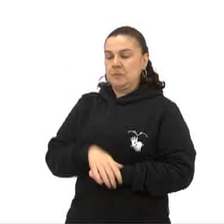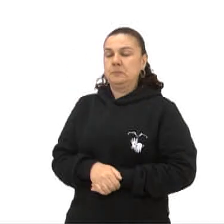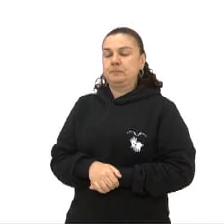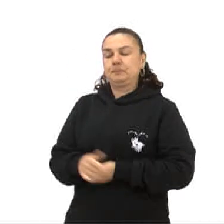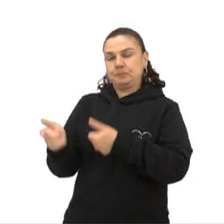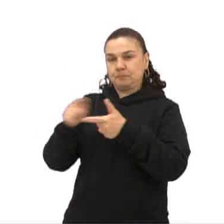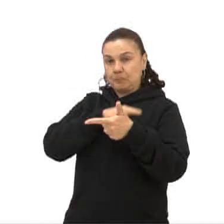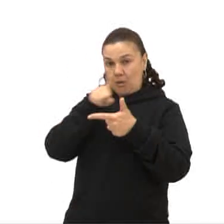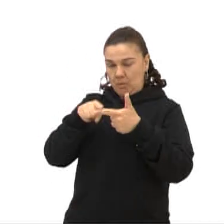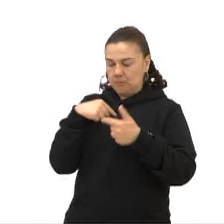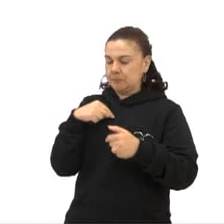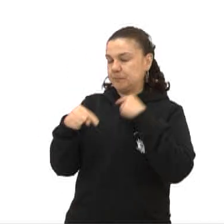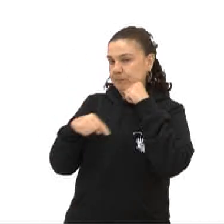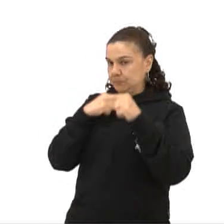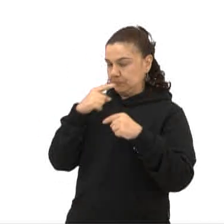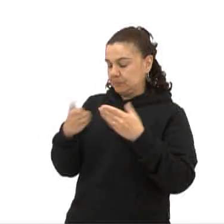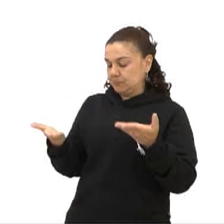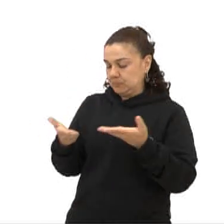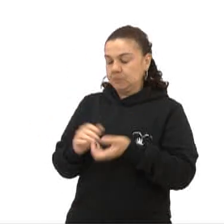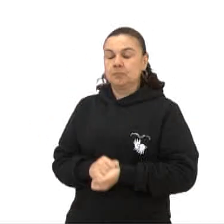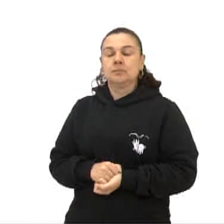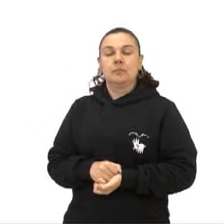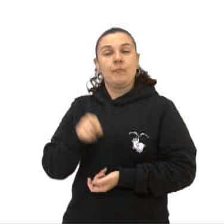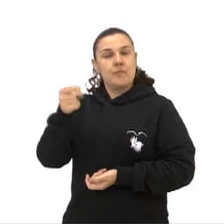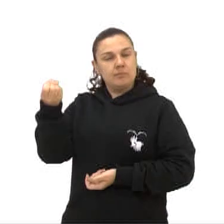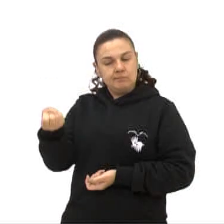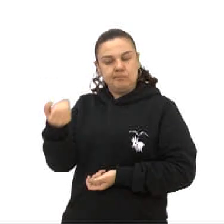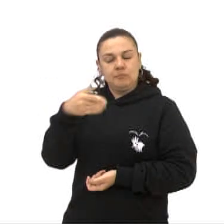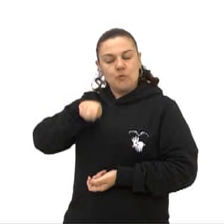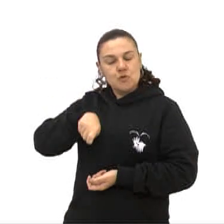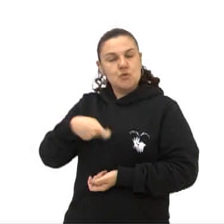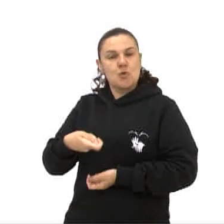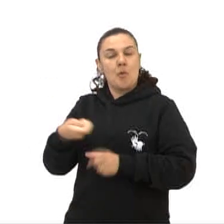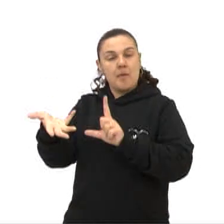outra questão que nos surge, o senhor mencionou a